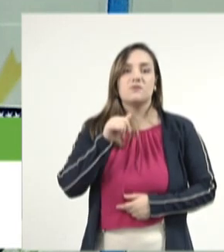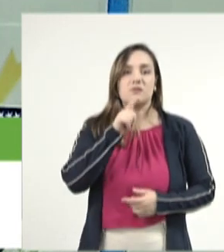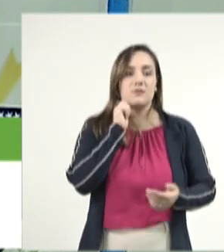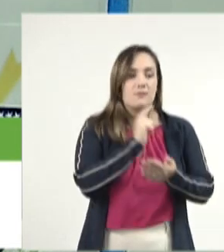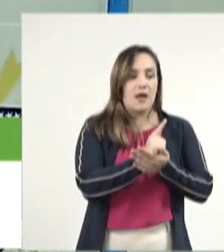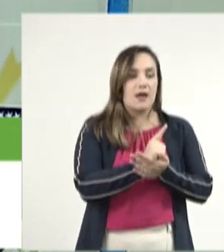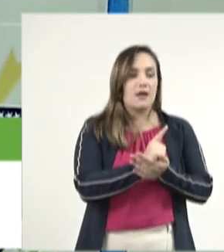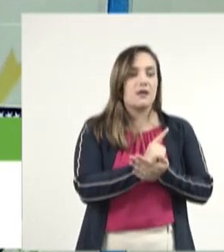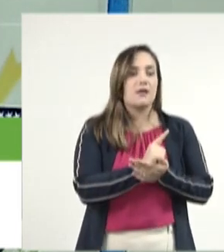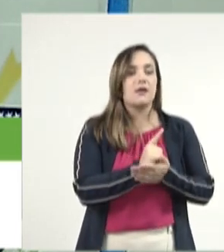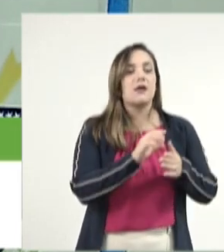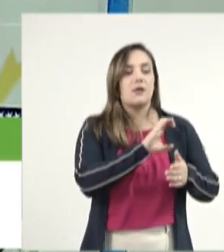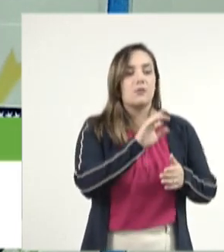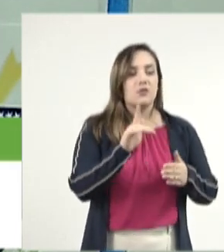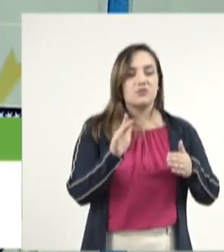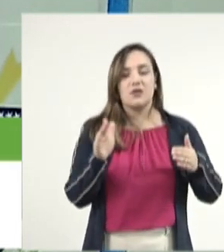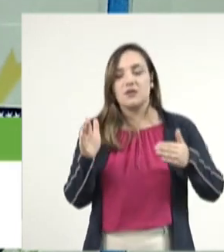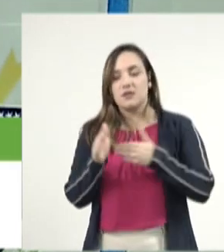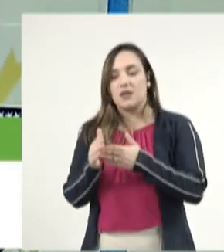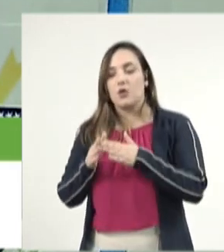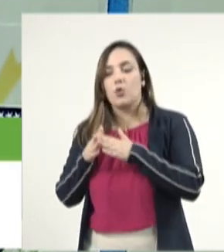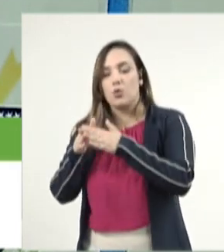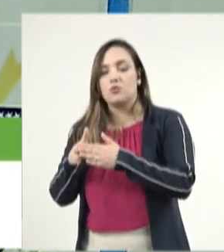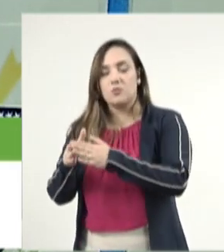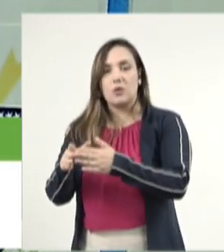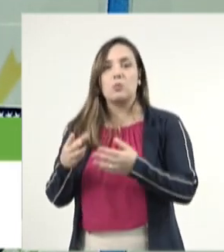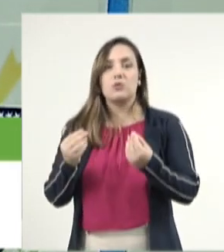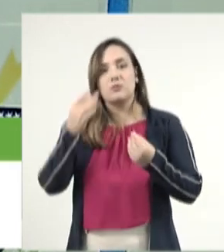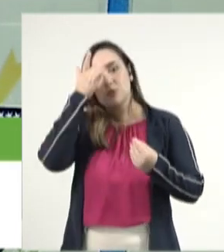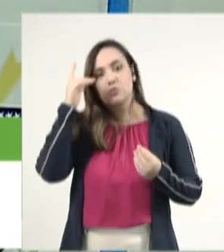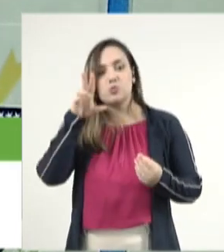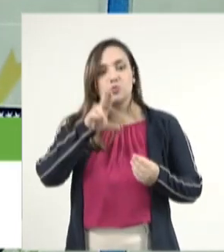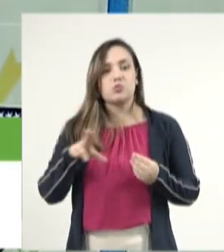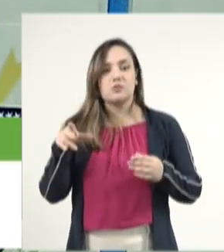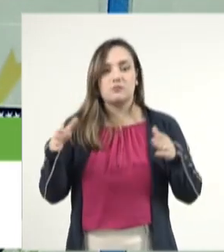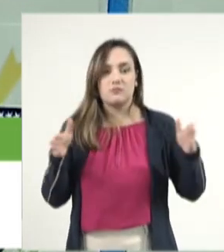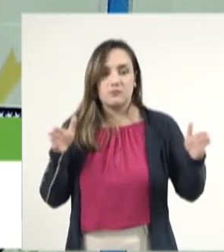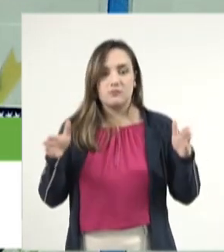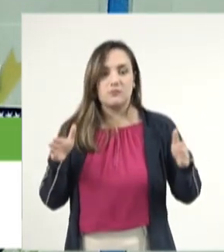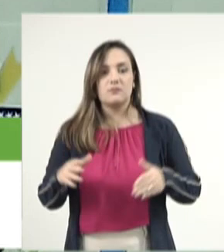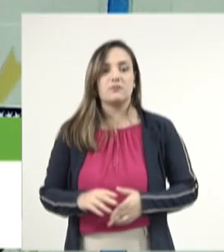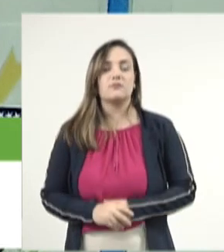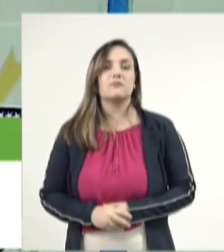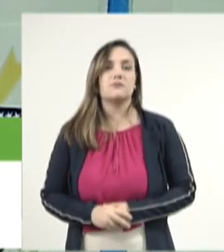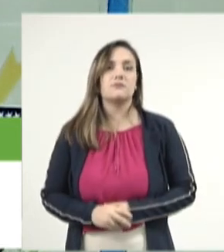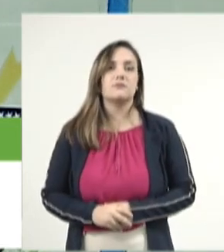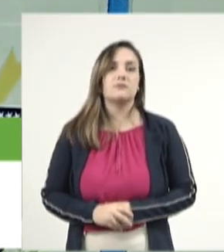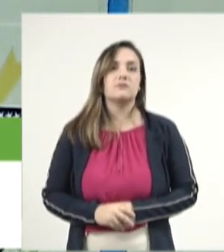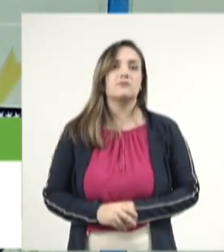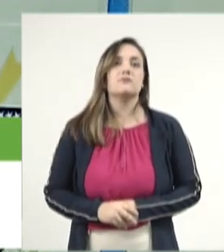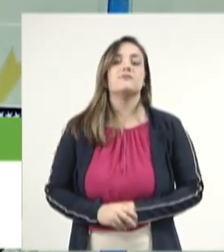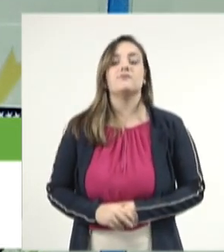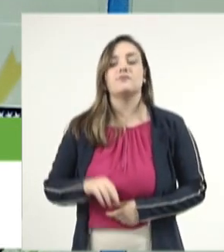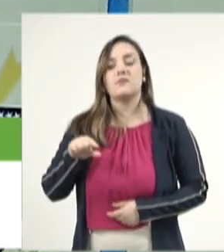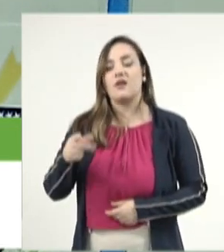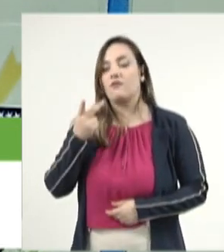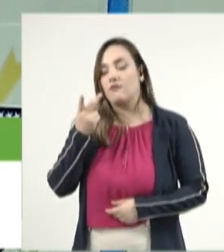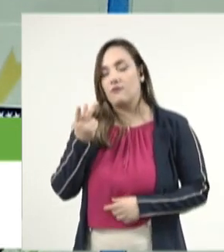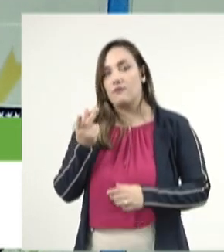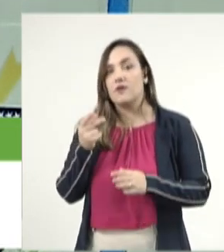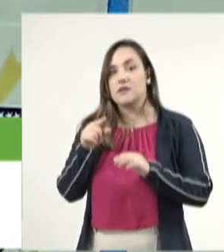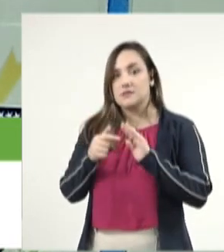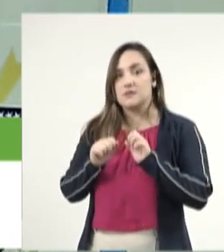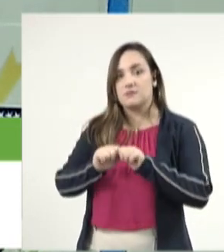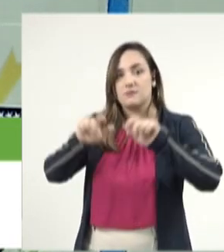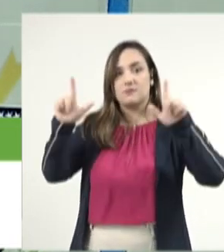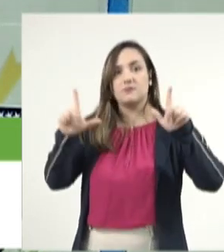Campo Grande-Corumbá, né? Nosso Pantanal, muita gente usa esse trecho diariamente. Aqui, na tela que a gente está apresentando,